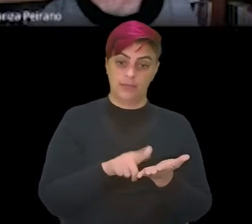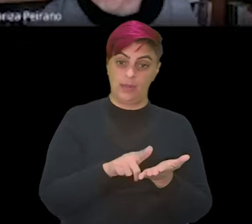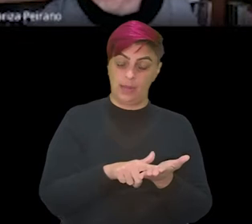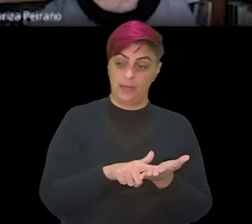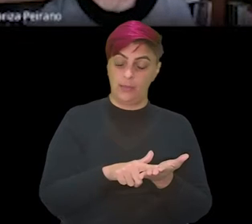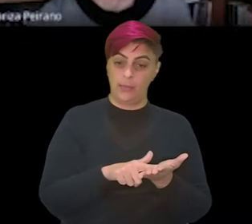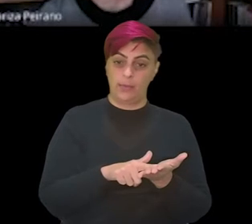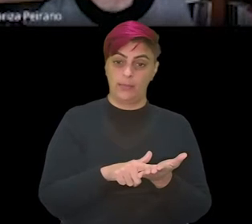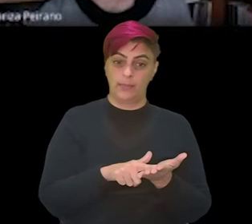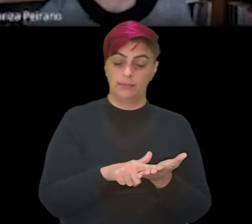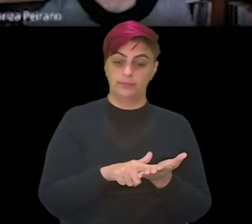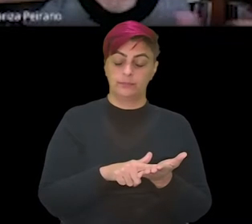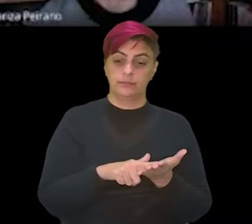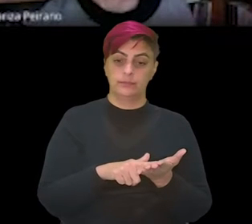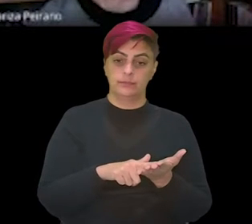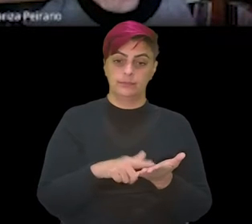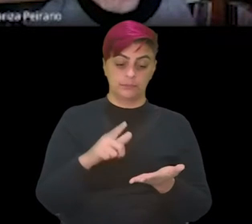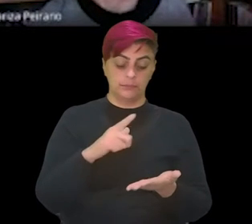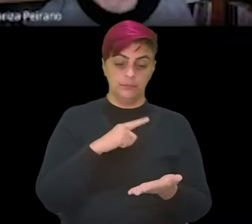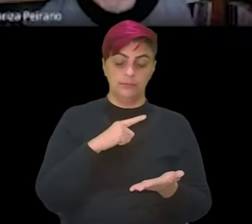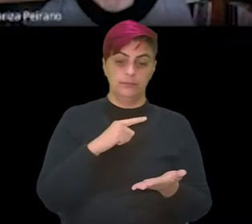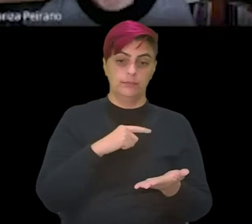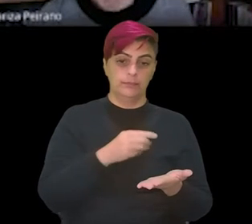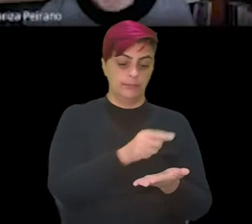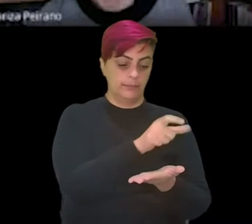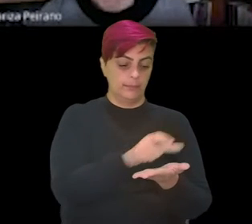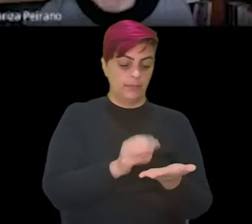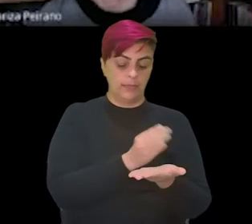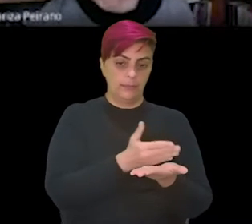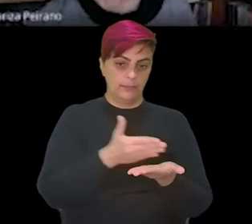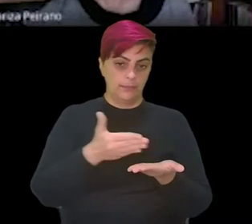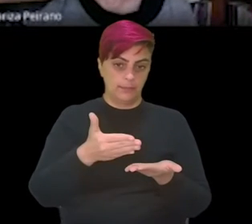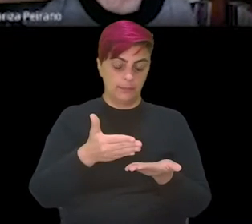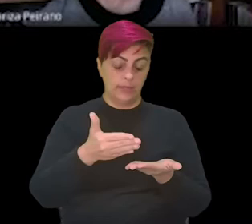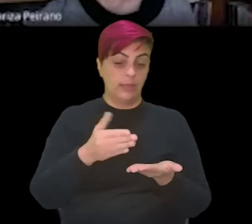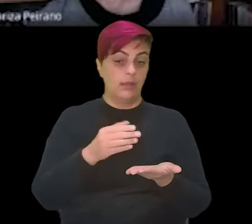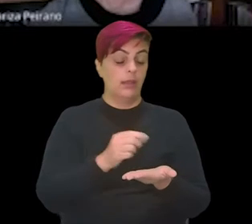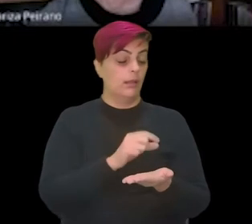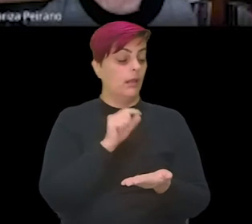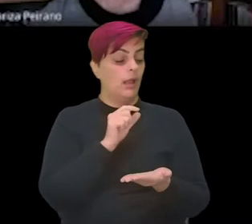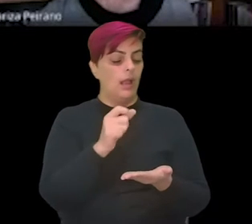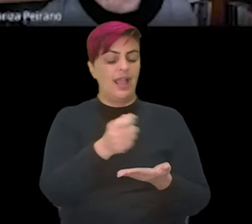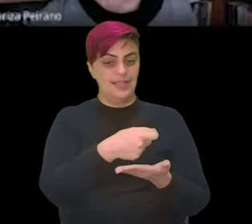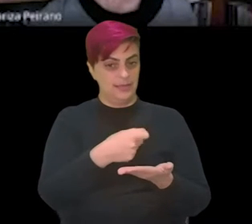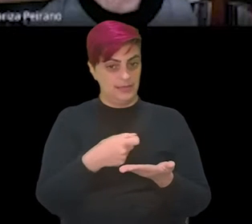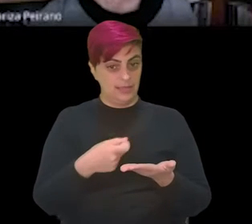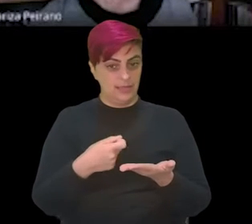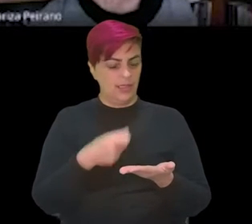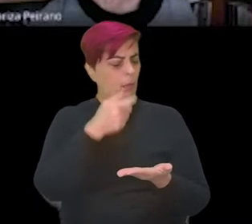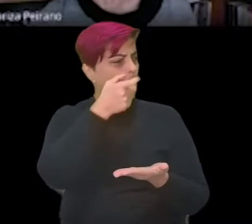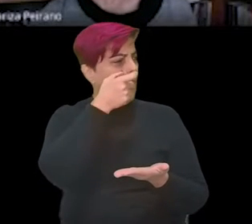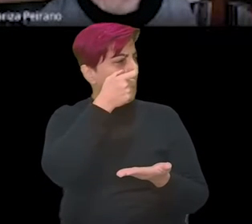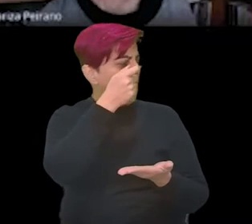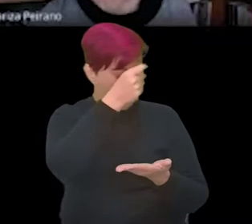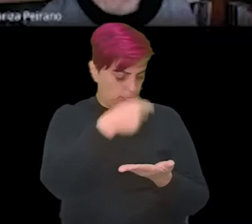vemos que ele deixa uma margem à esquerda. Ele vai anotando as